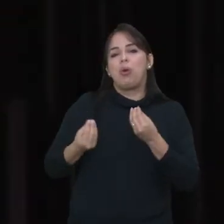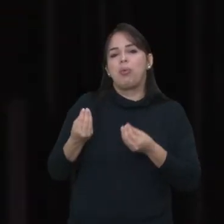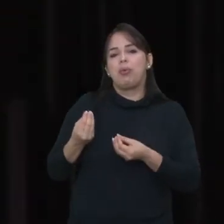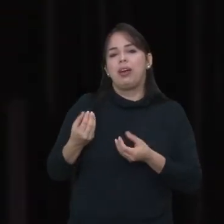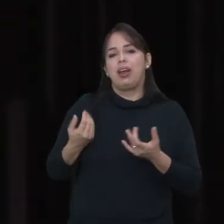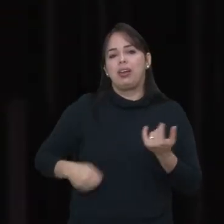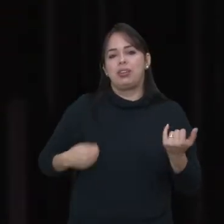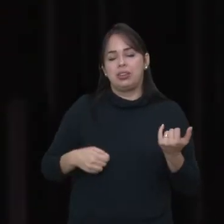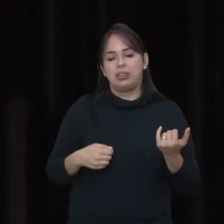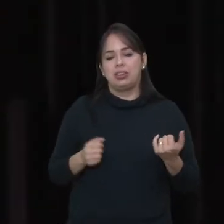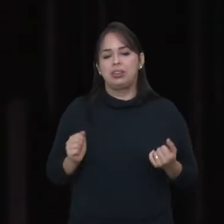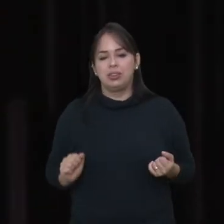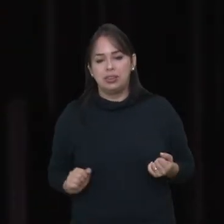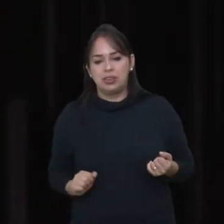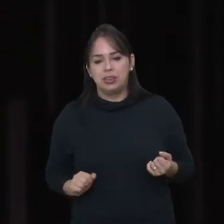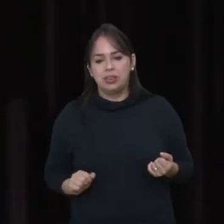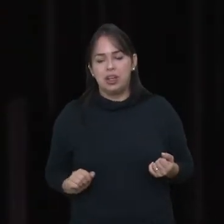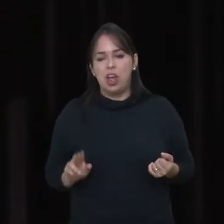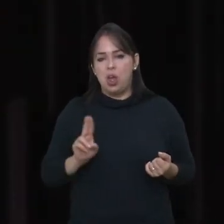As pessoas dormem Cara